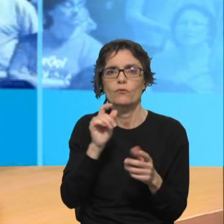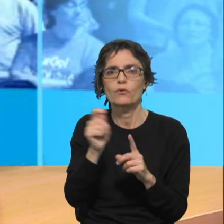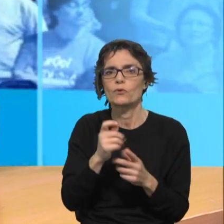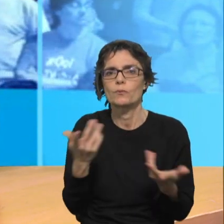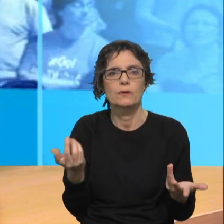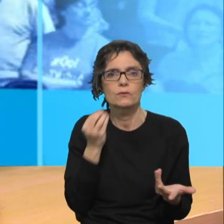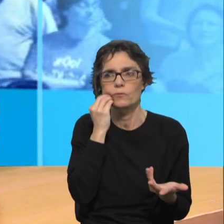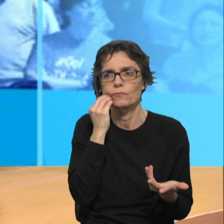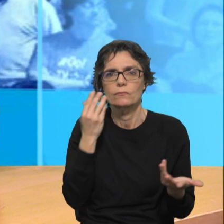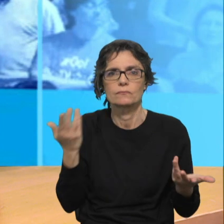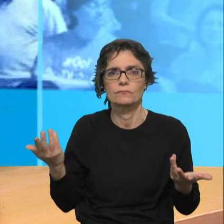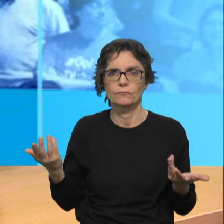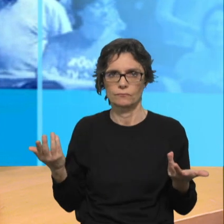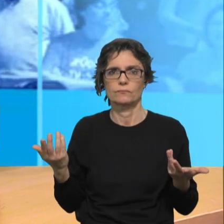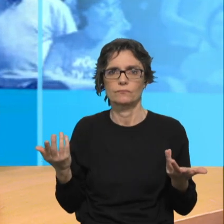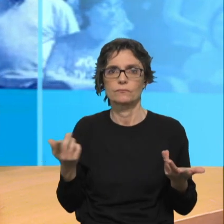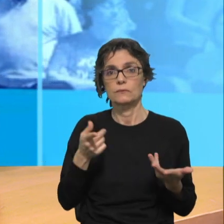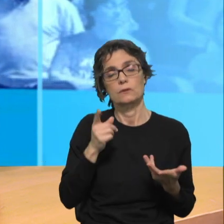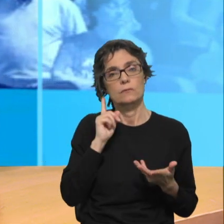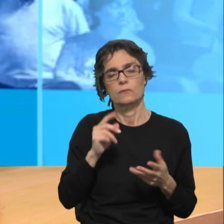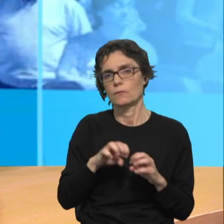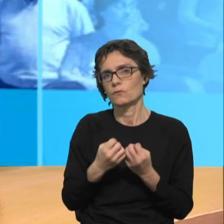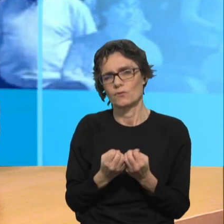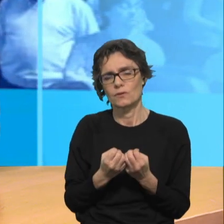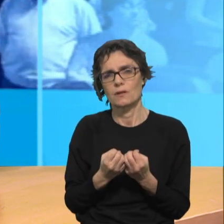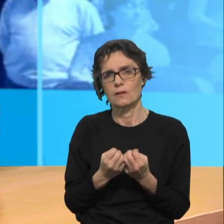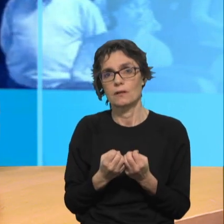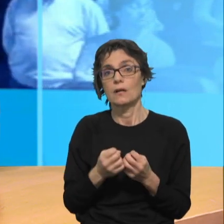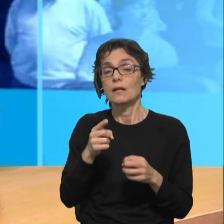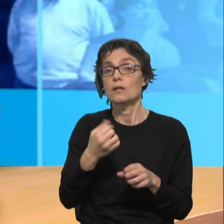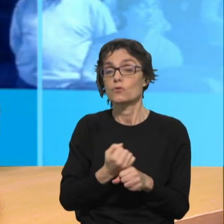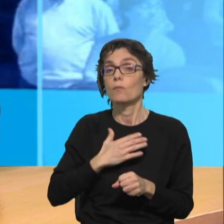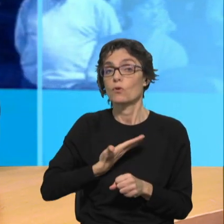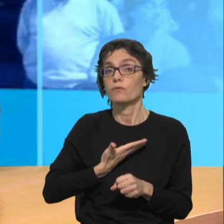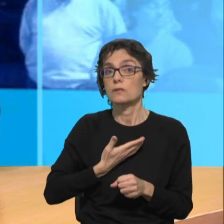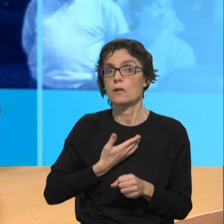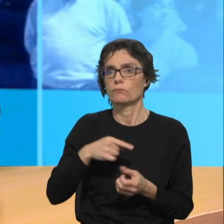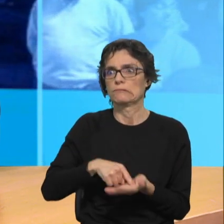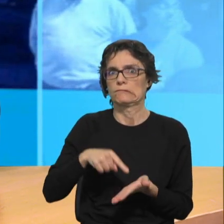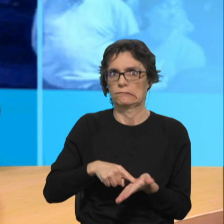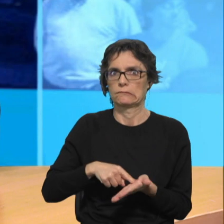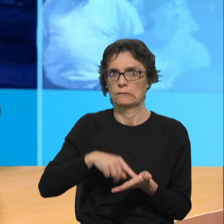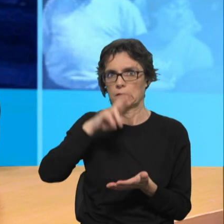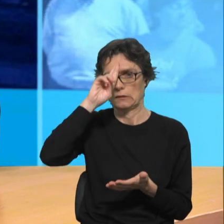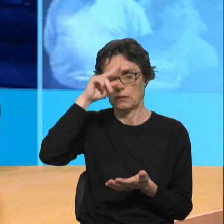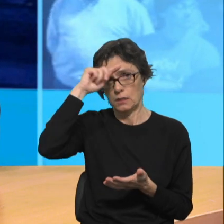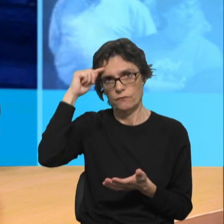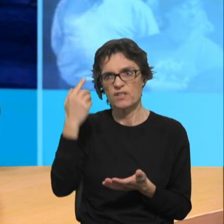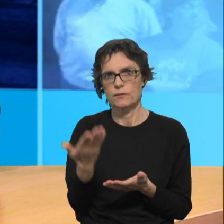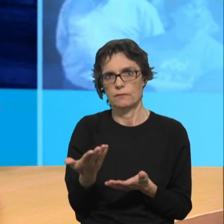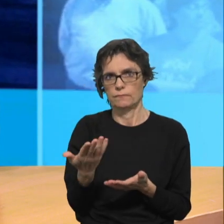É fundamental. Também socialmente Sabendo que é uma profissão exigente, uma profissão, de certa